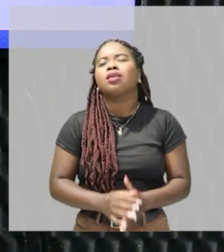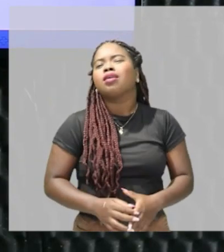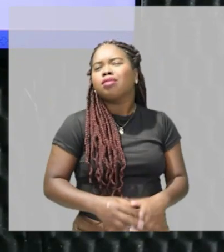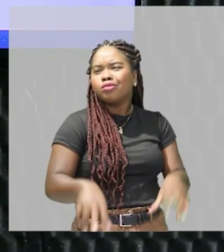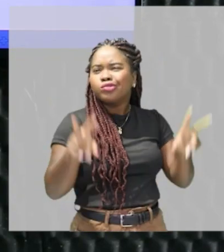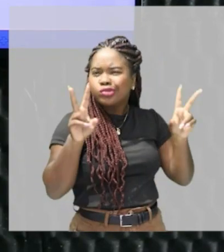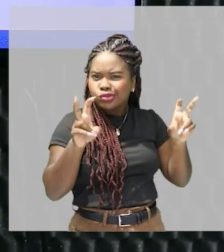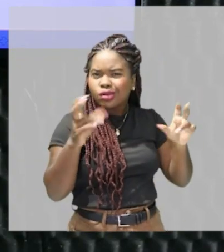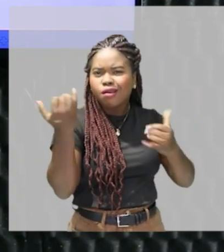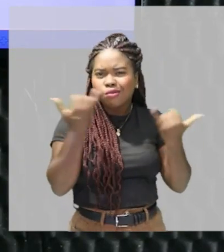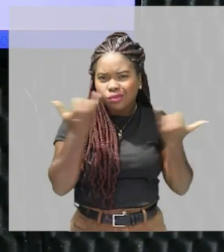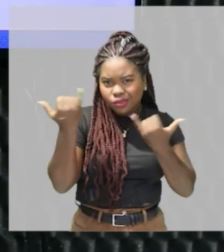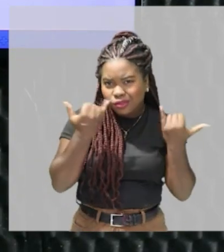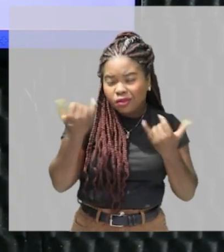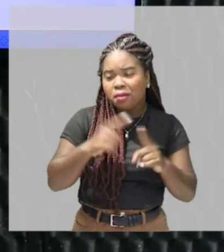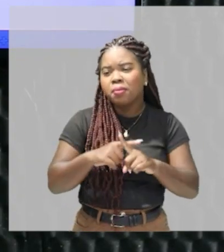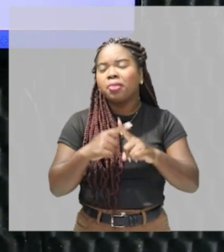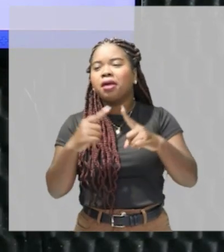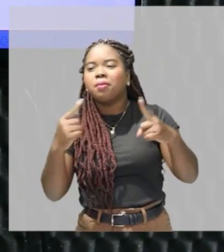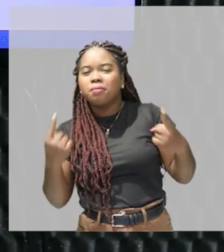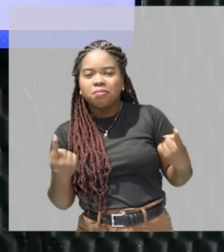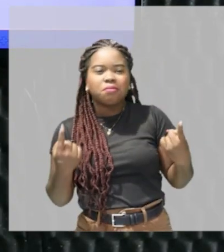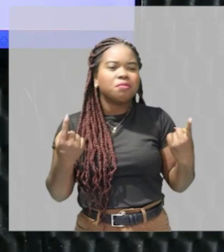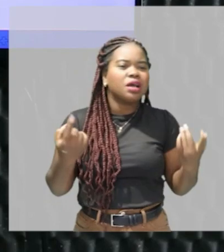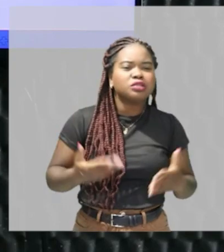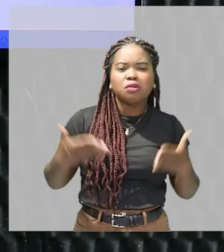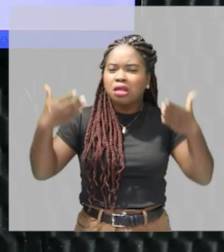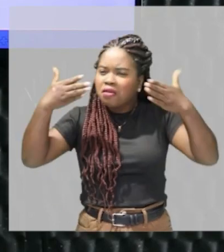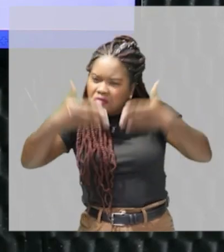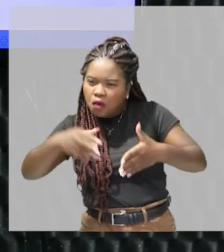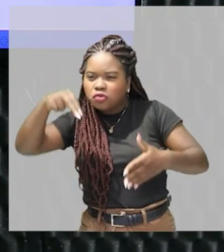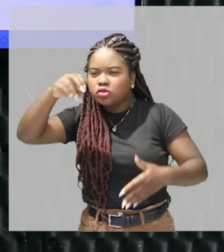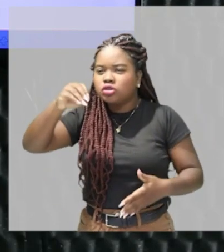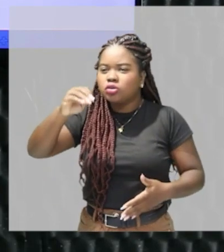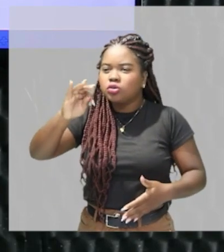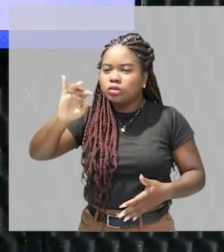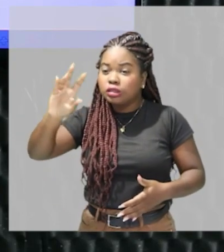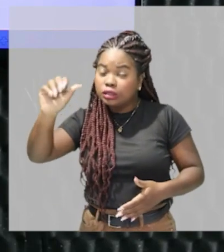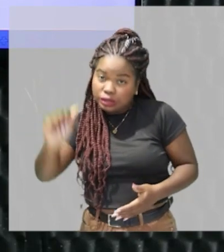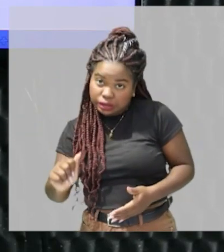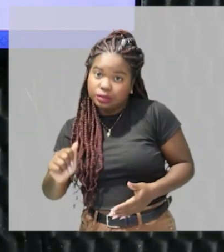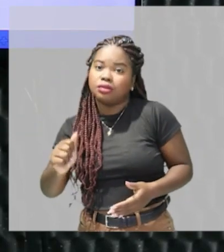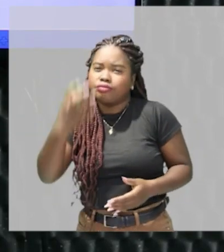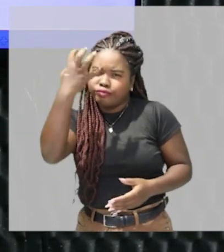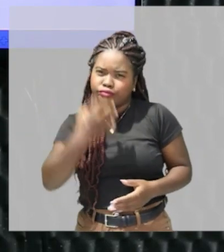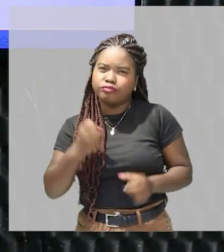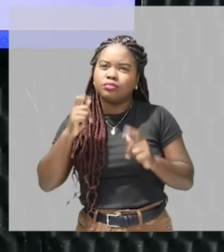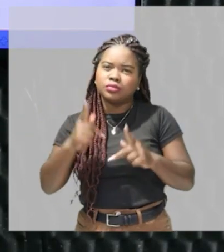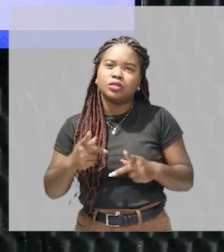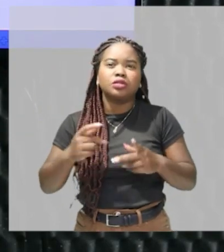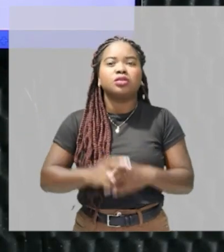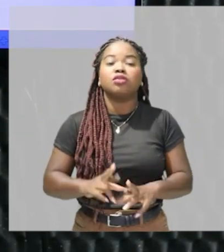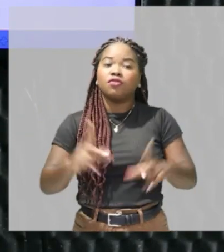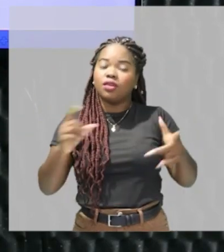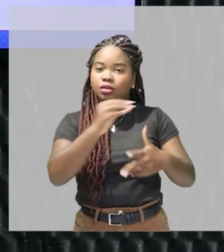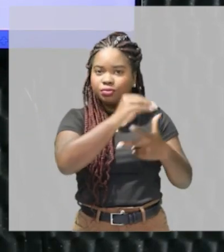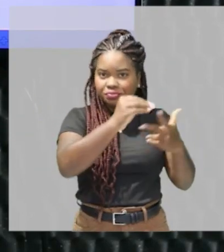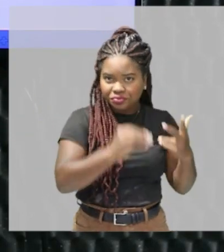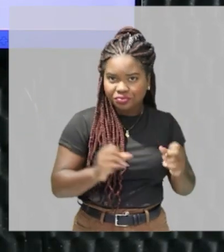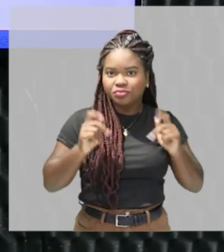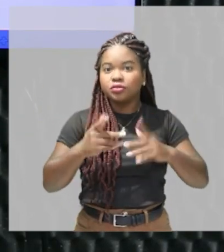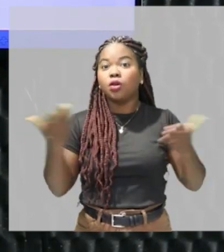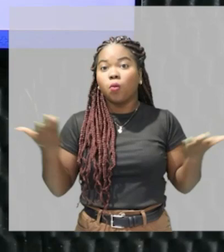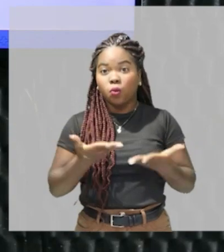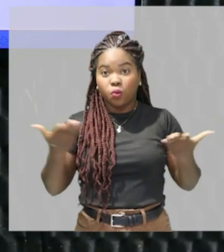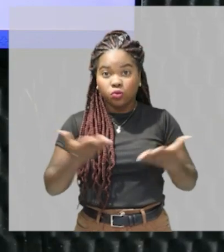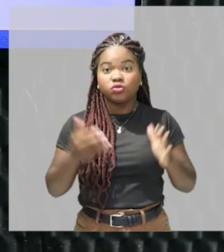temas informativos, mas não necessariamente a notícia. Então nós vamos falar um pouquinho desse gênero ou desse tipo de texto,